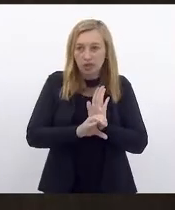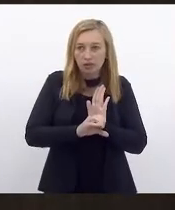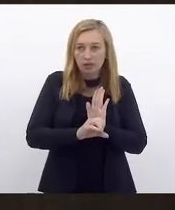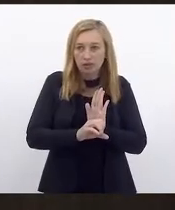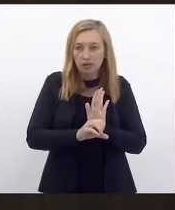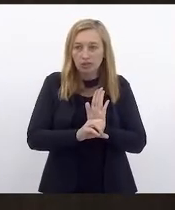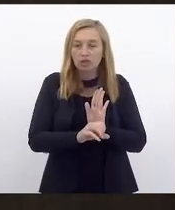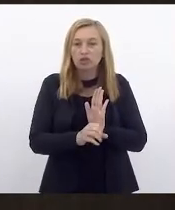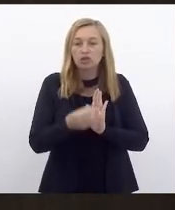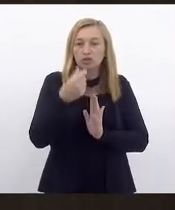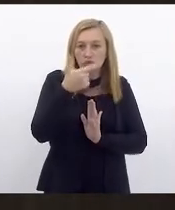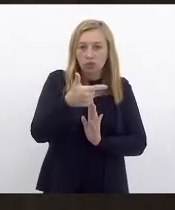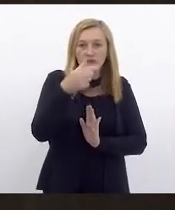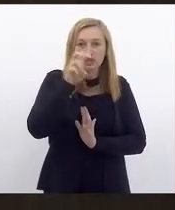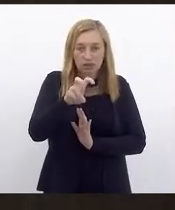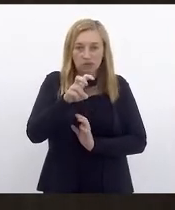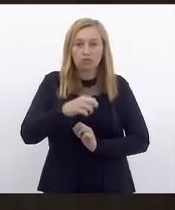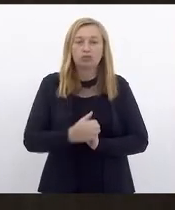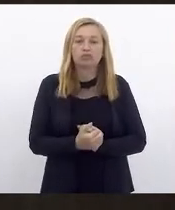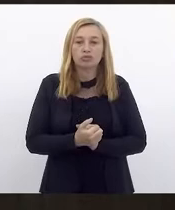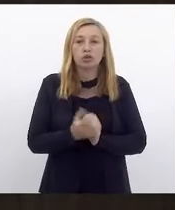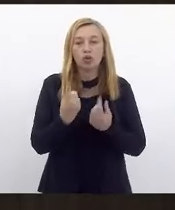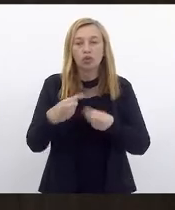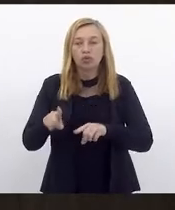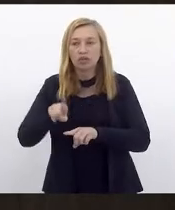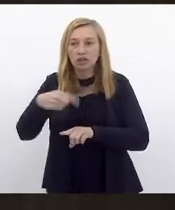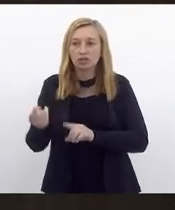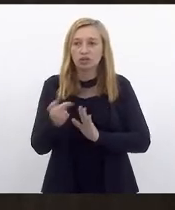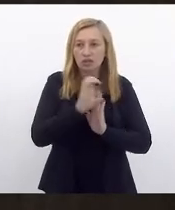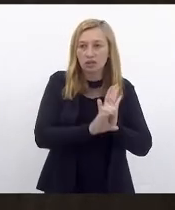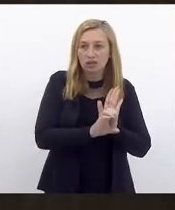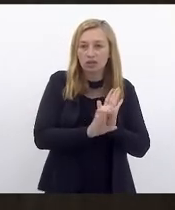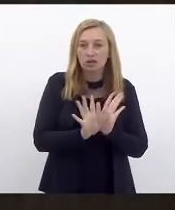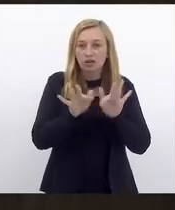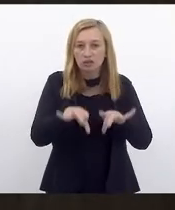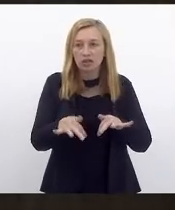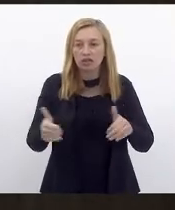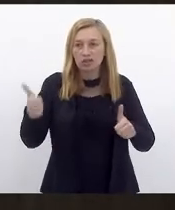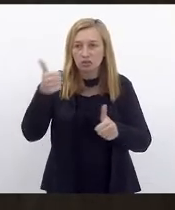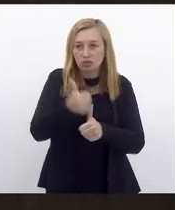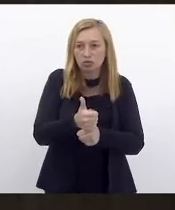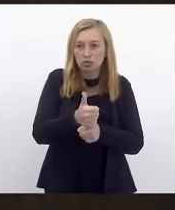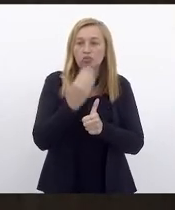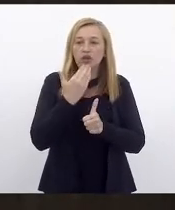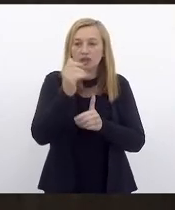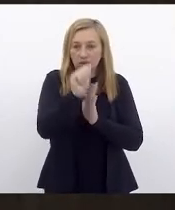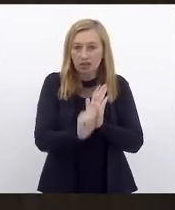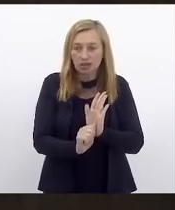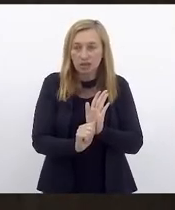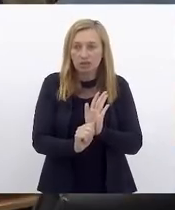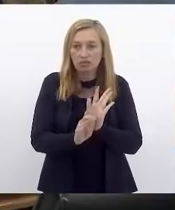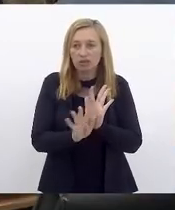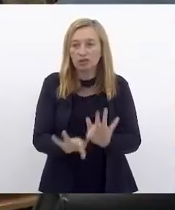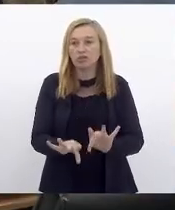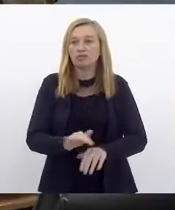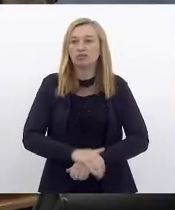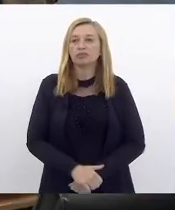aglutinativa às emendas 2 e 5. Contrário às demais emendas, concluindo por substitutivo e pedindo forma final de redação.